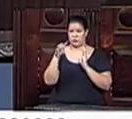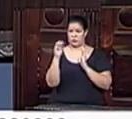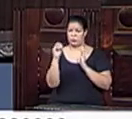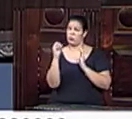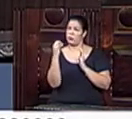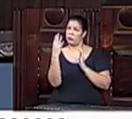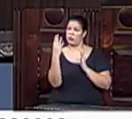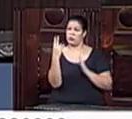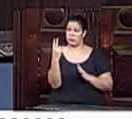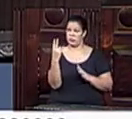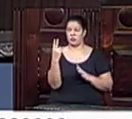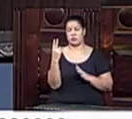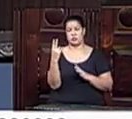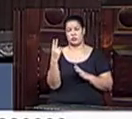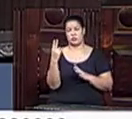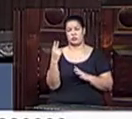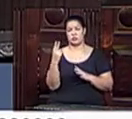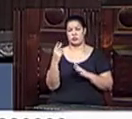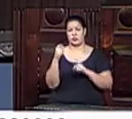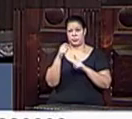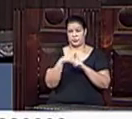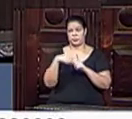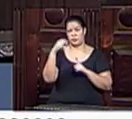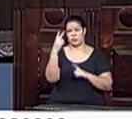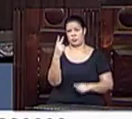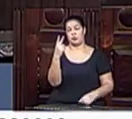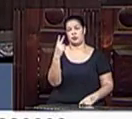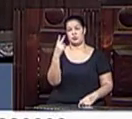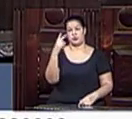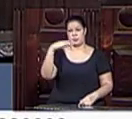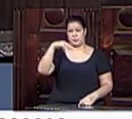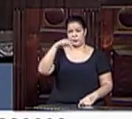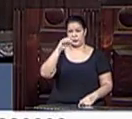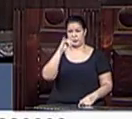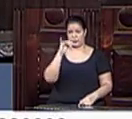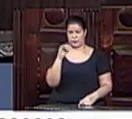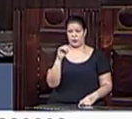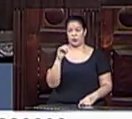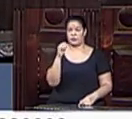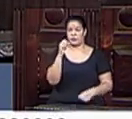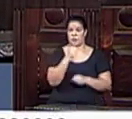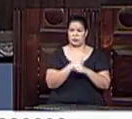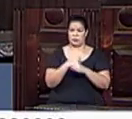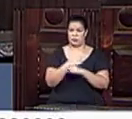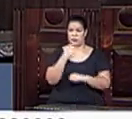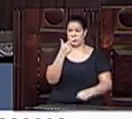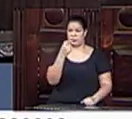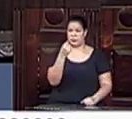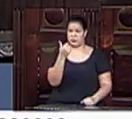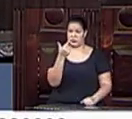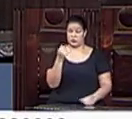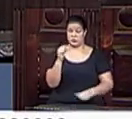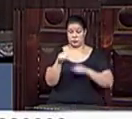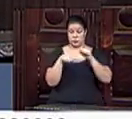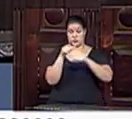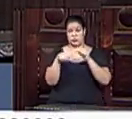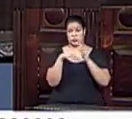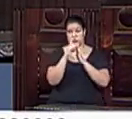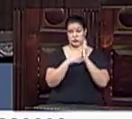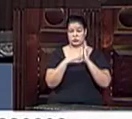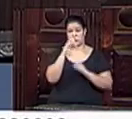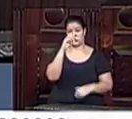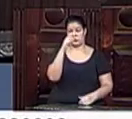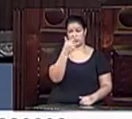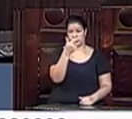9.042, de 2 de maio de 17, que altera o decreto